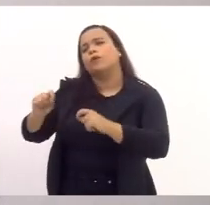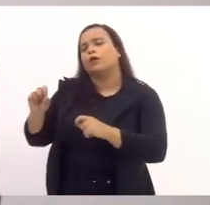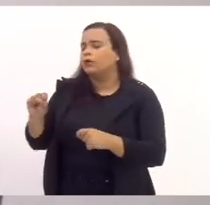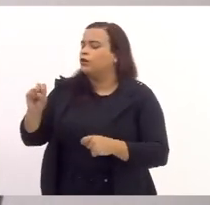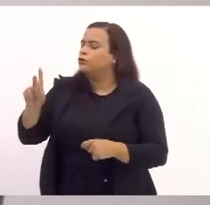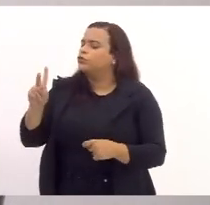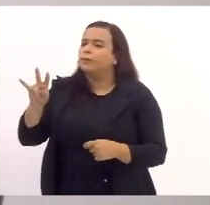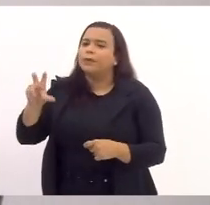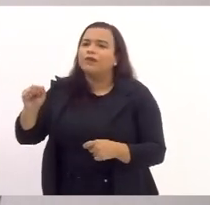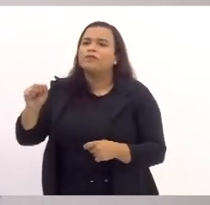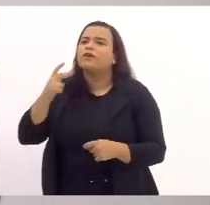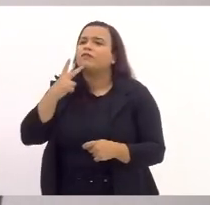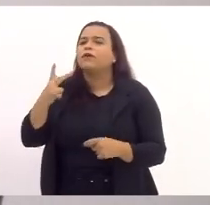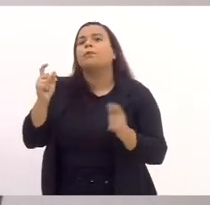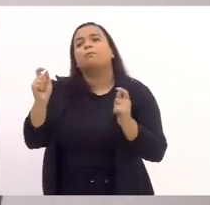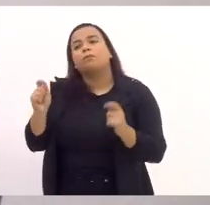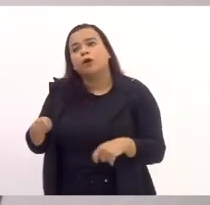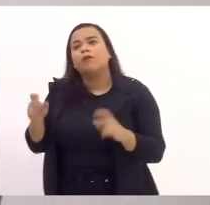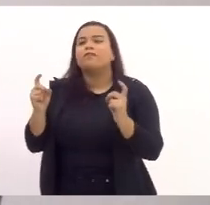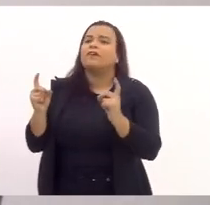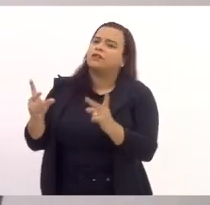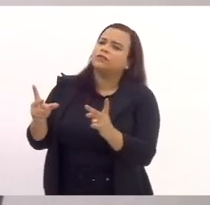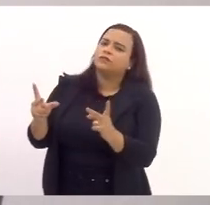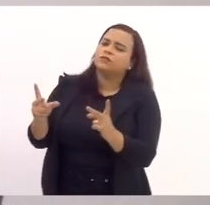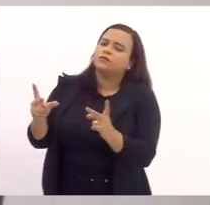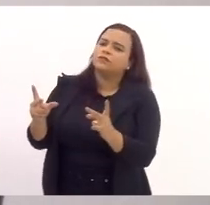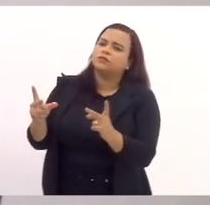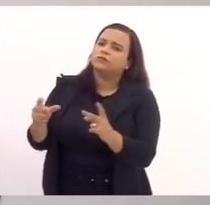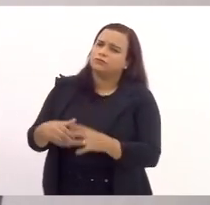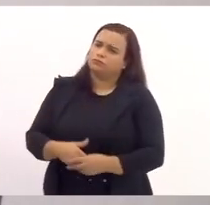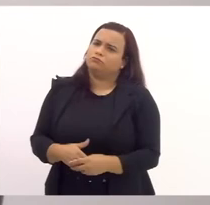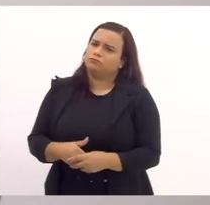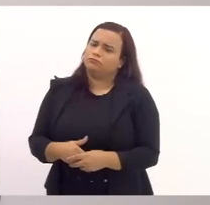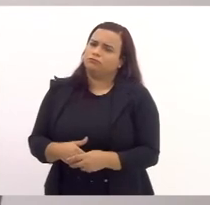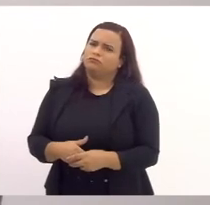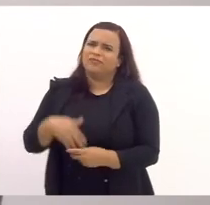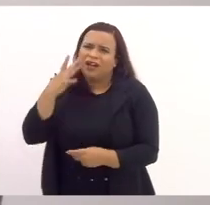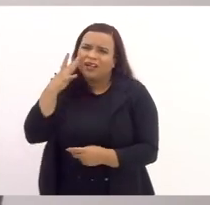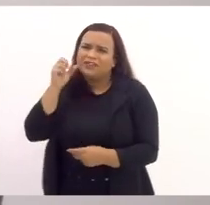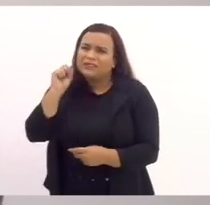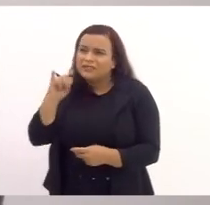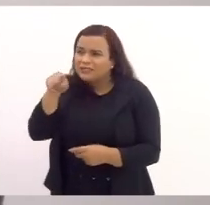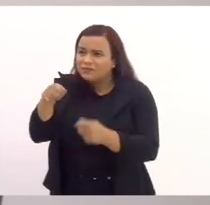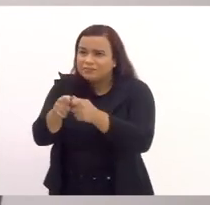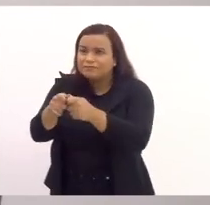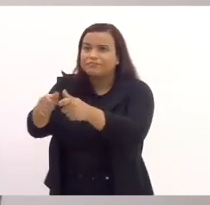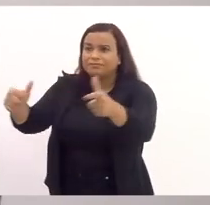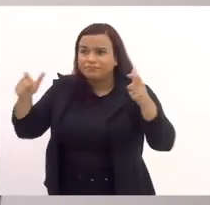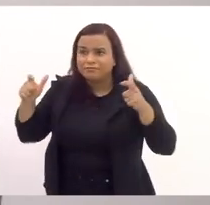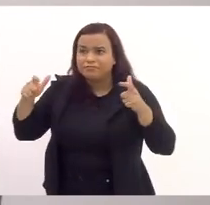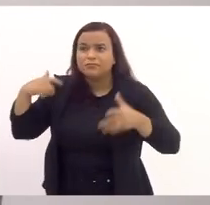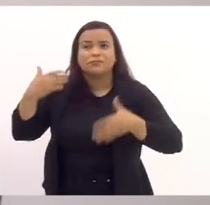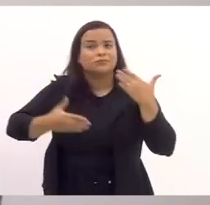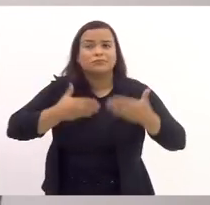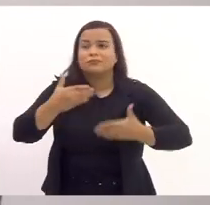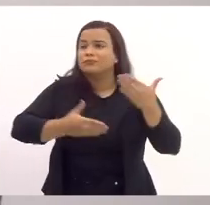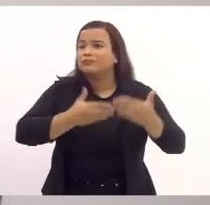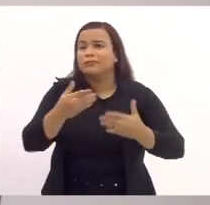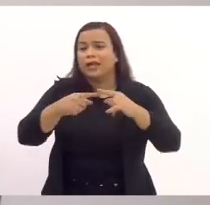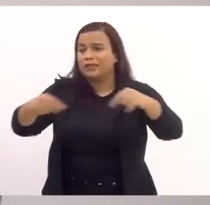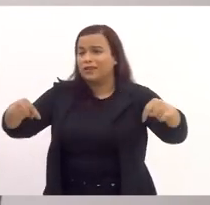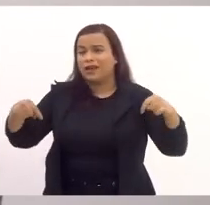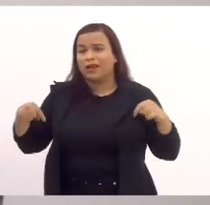Supervia é que poderia vendê-lo. Se isso virar moda, daqui a pouquinho nós não temos mais nenhum